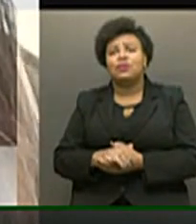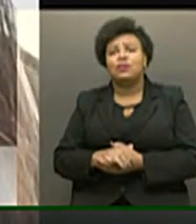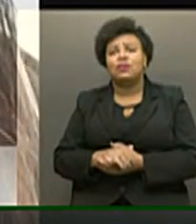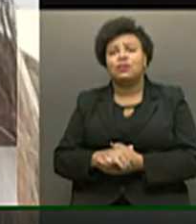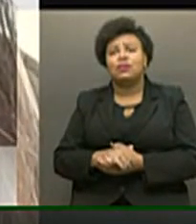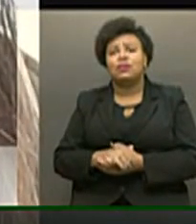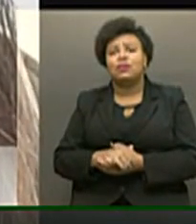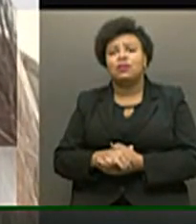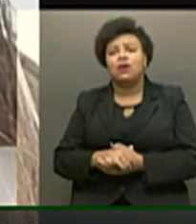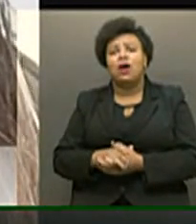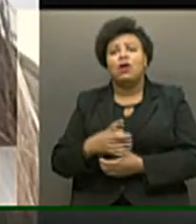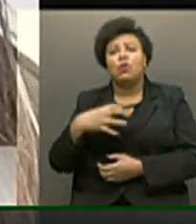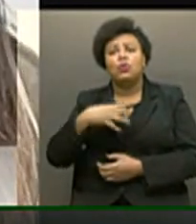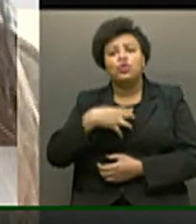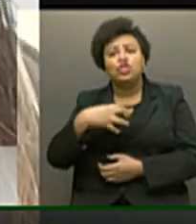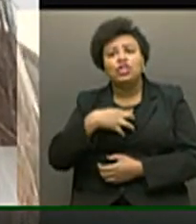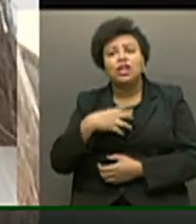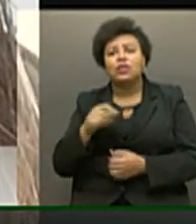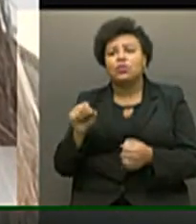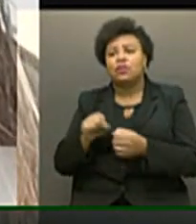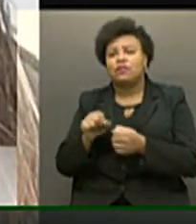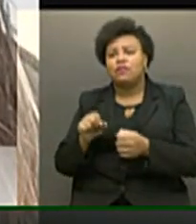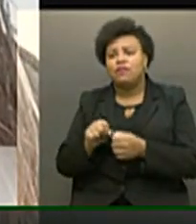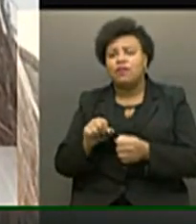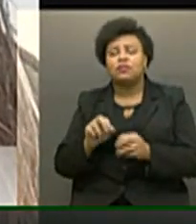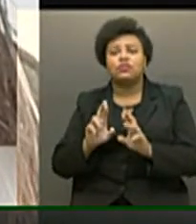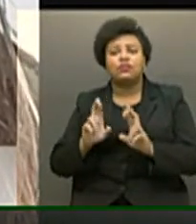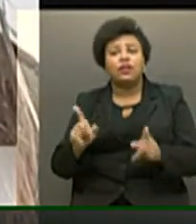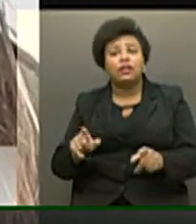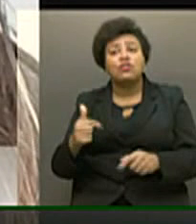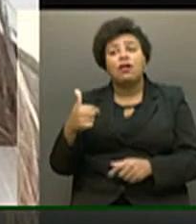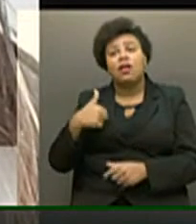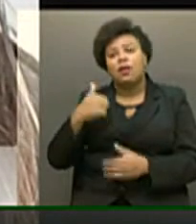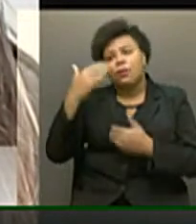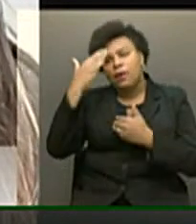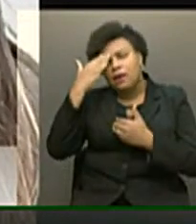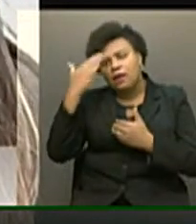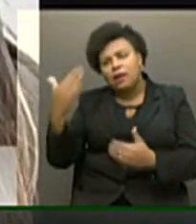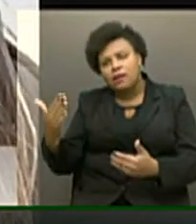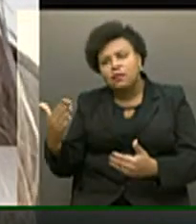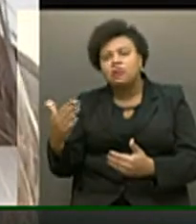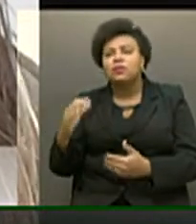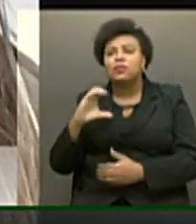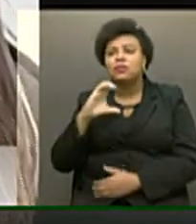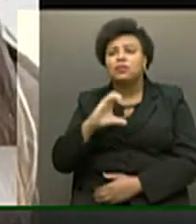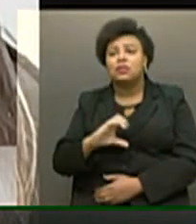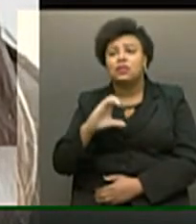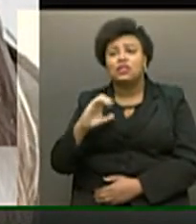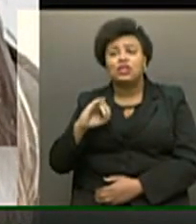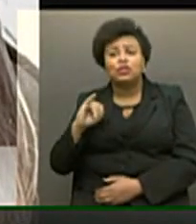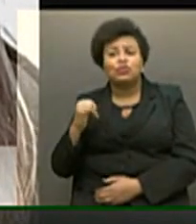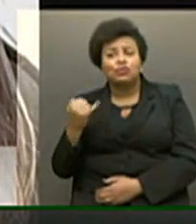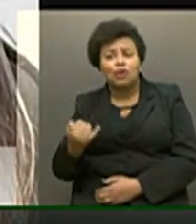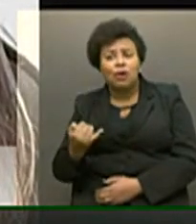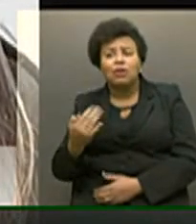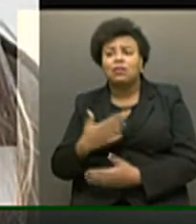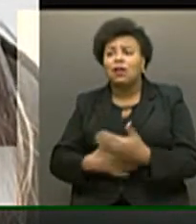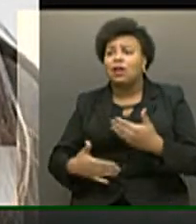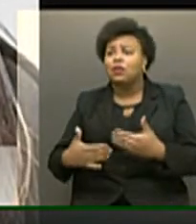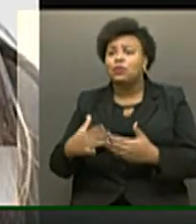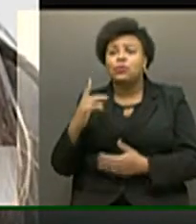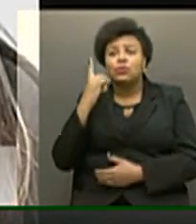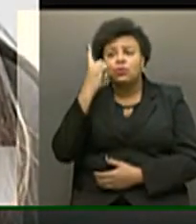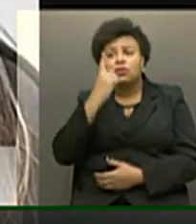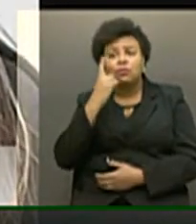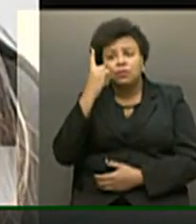o formato, né, que é feito. Então, eu agradeço a CCJ, aos deputados